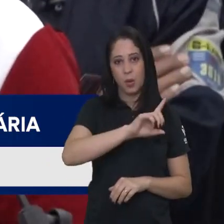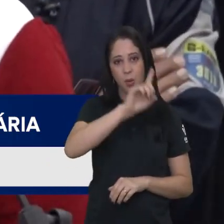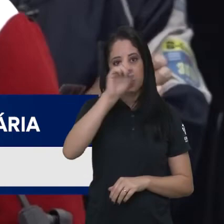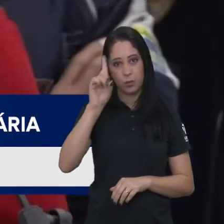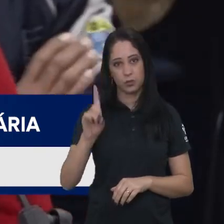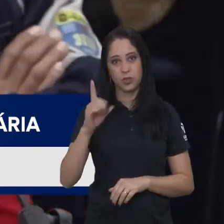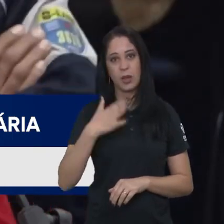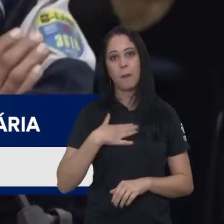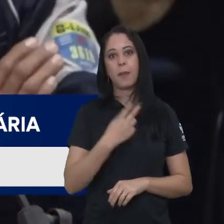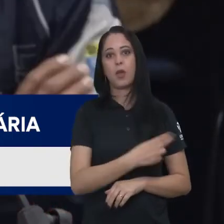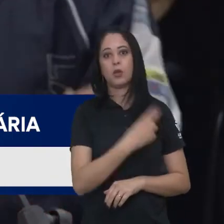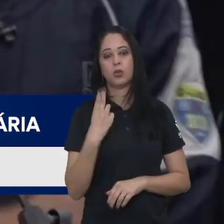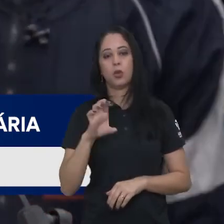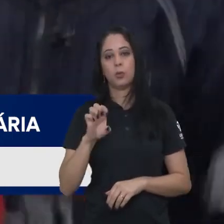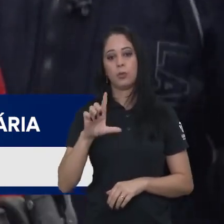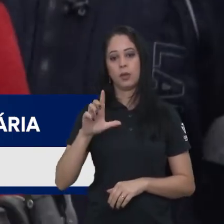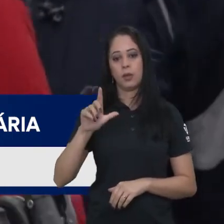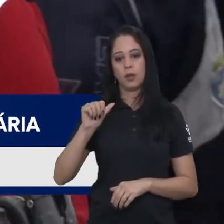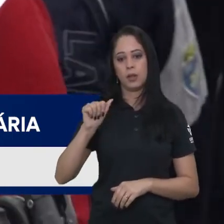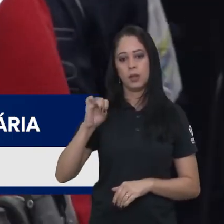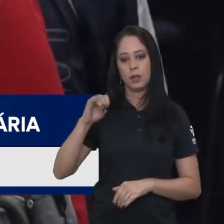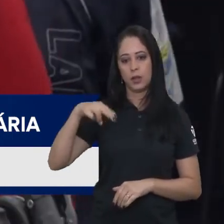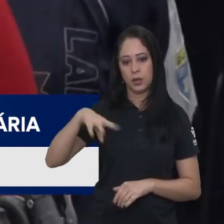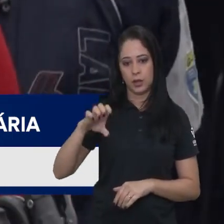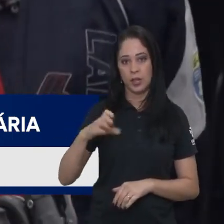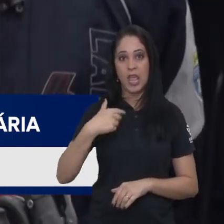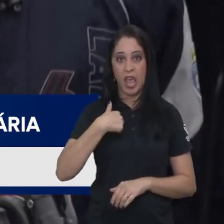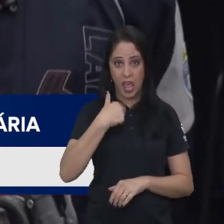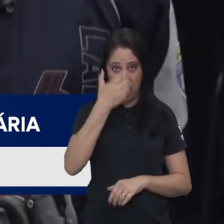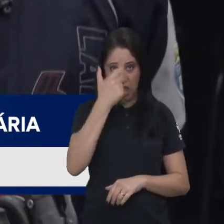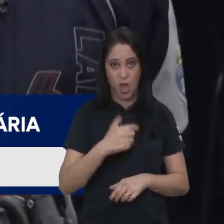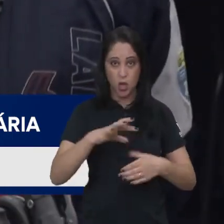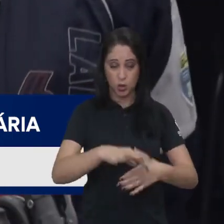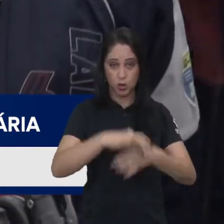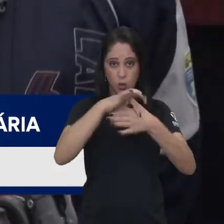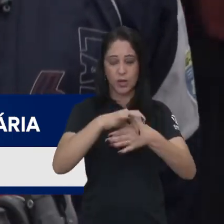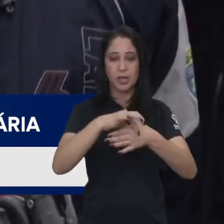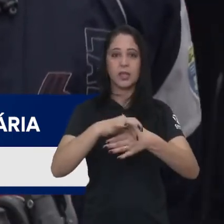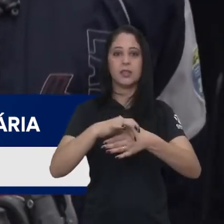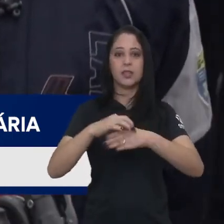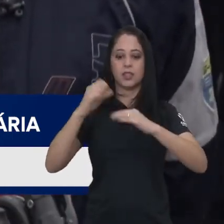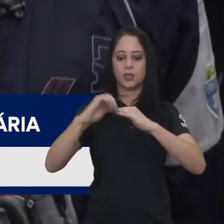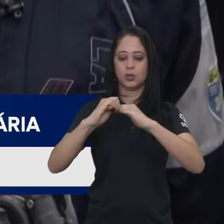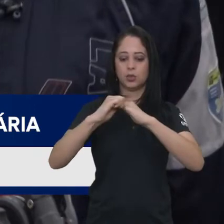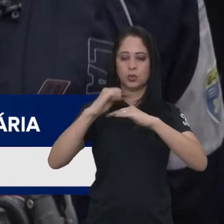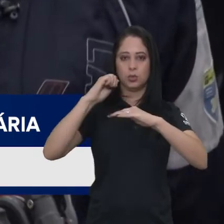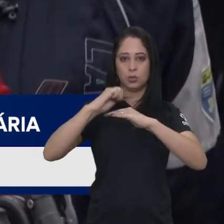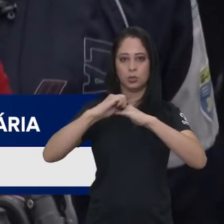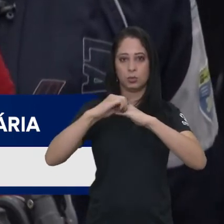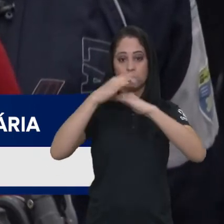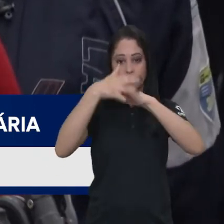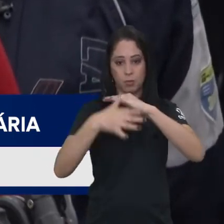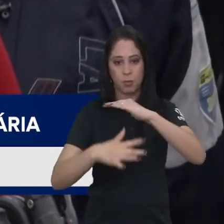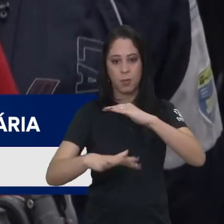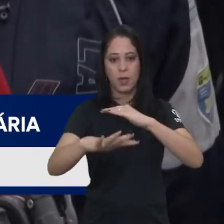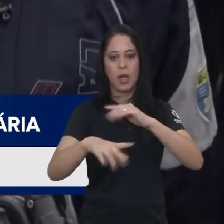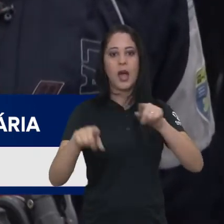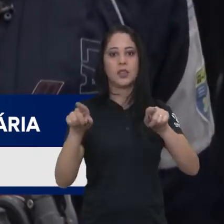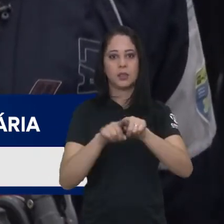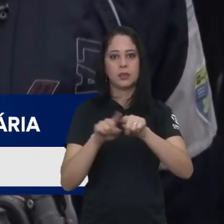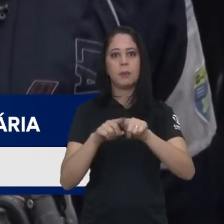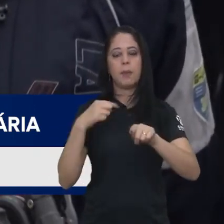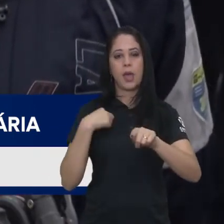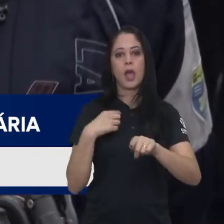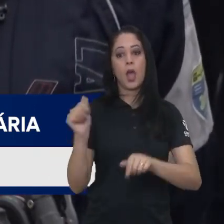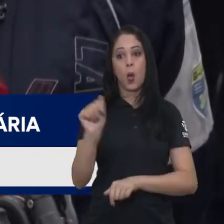Bom dia a todos. Meu nome é Eleni Lopes. Eu sou liderança do Banhado. Uma das lideranças e também faço parte da Associação de Favelas São